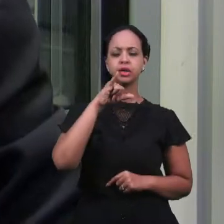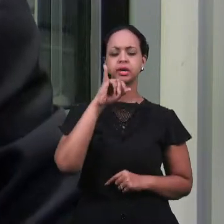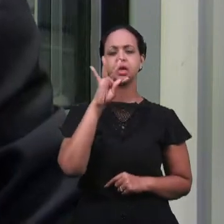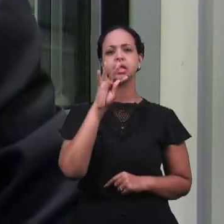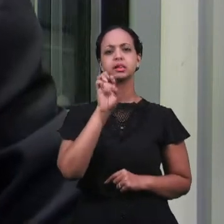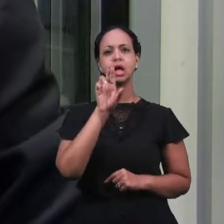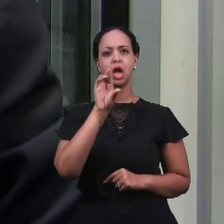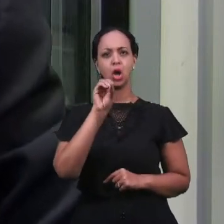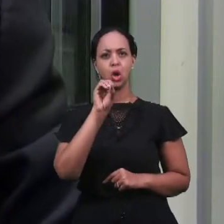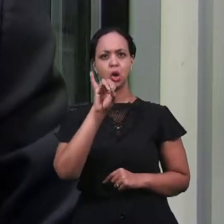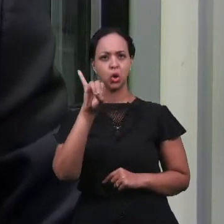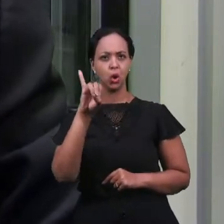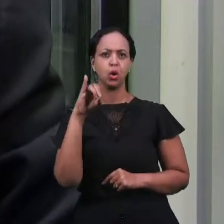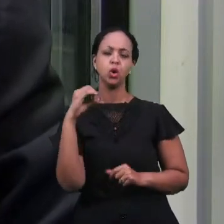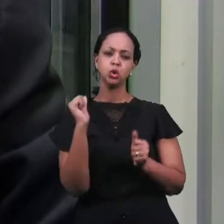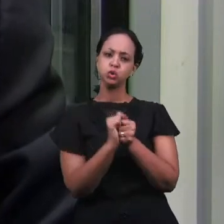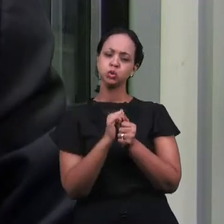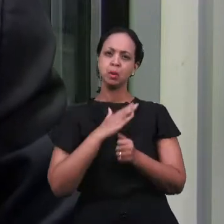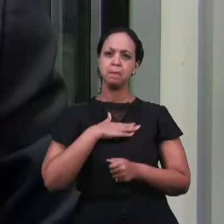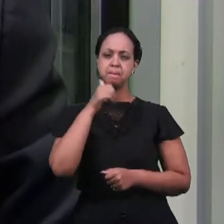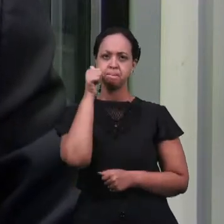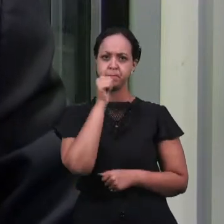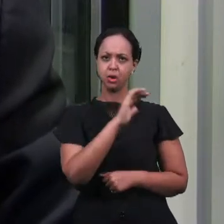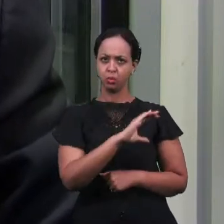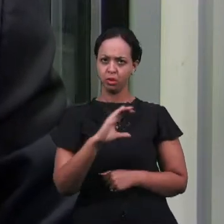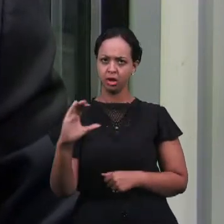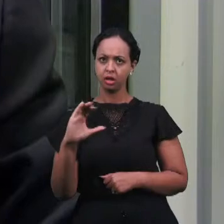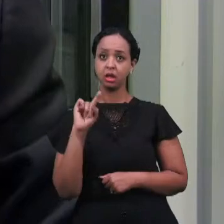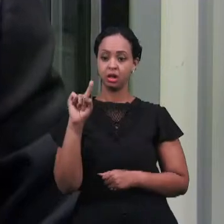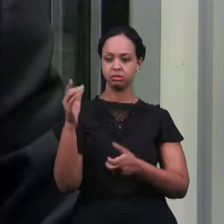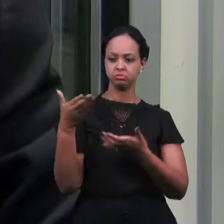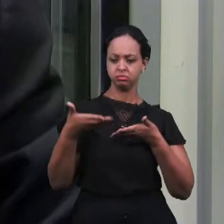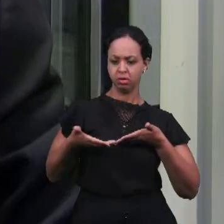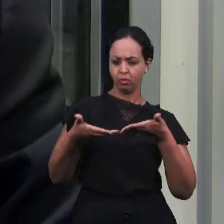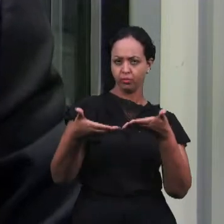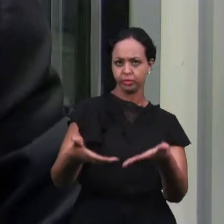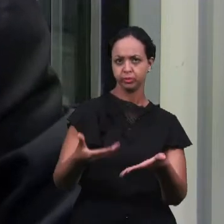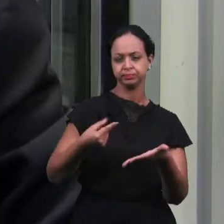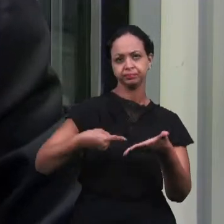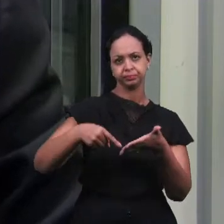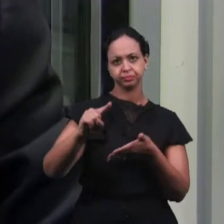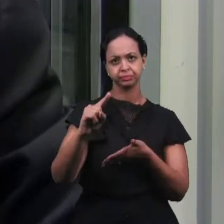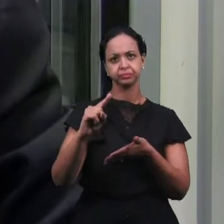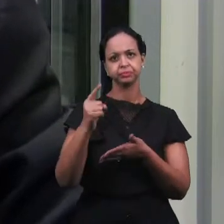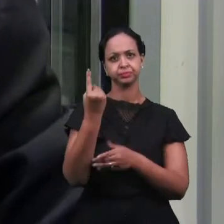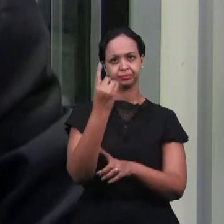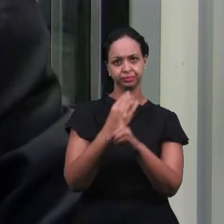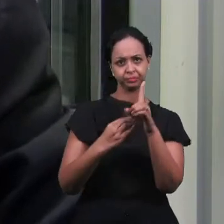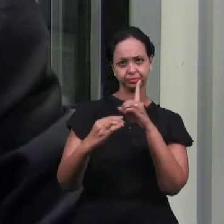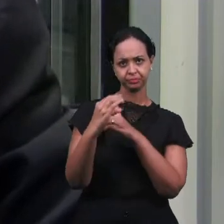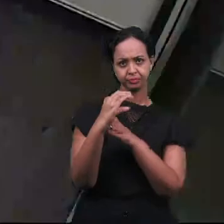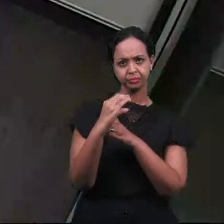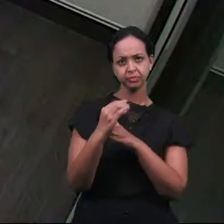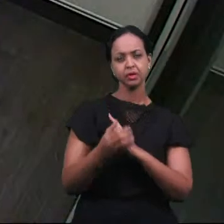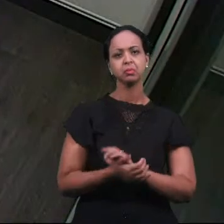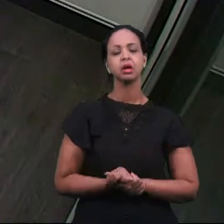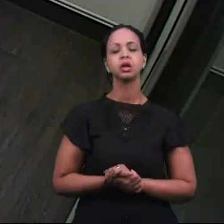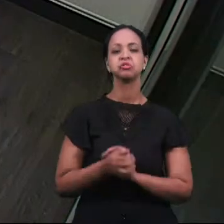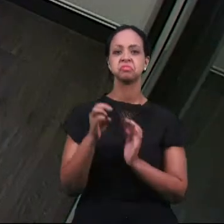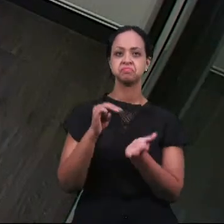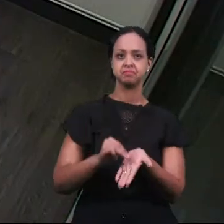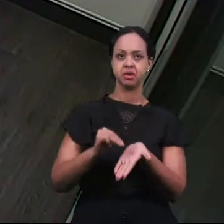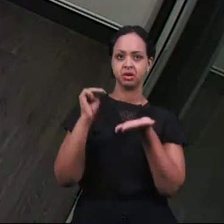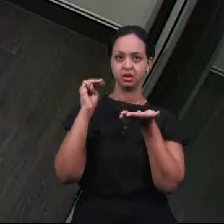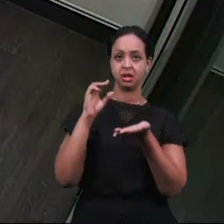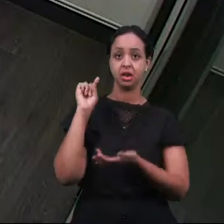a minha cunhada e ela nos convidou para nós estarmos um culto da igreja. Niterói, Maranata. Niterói,